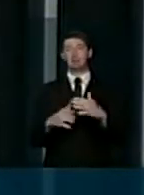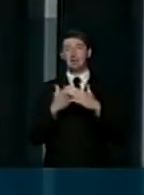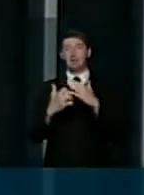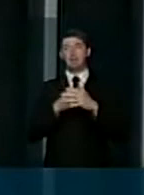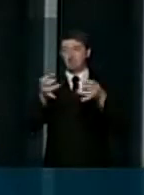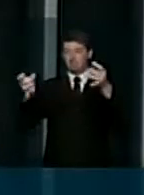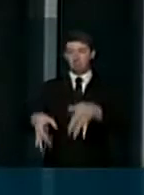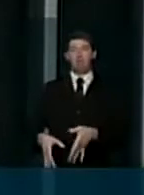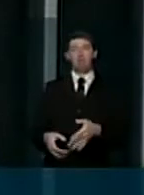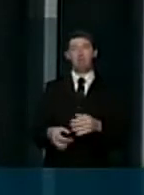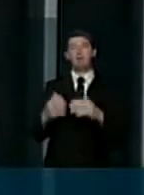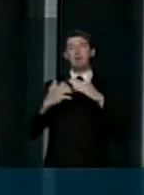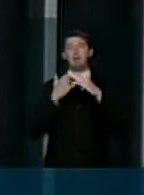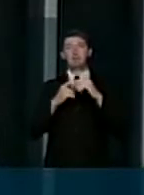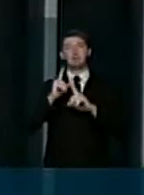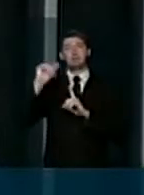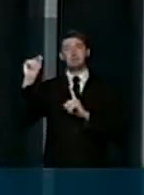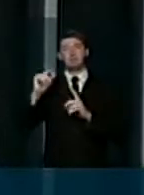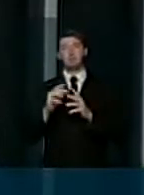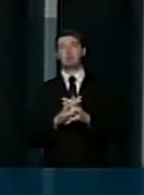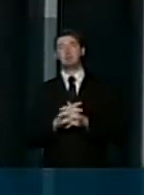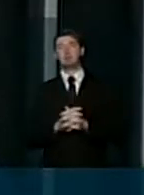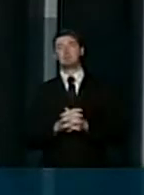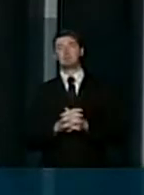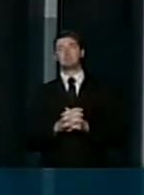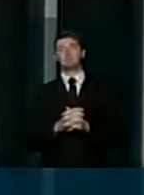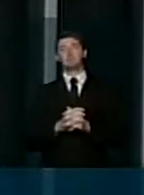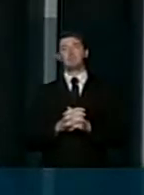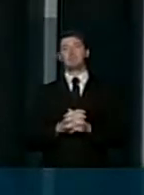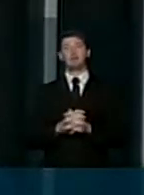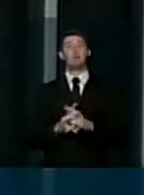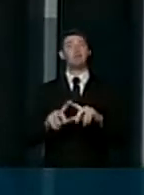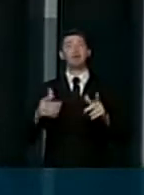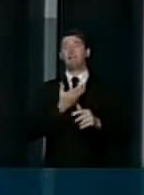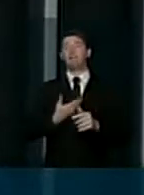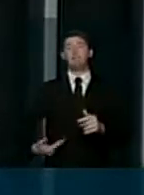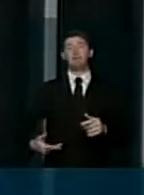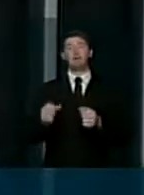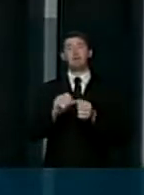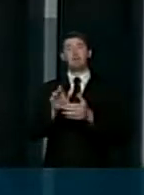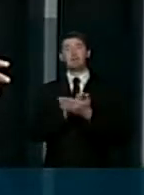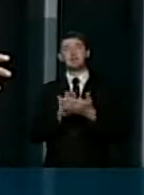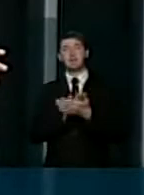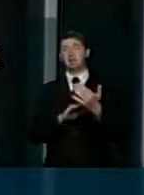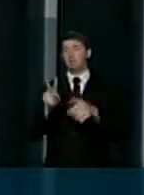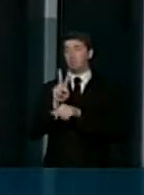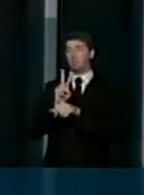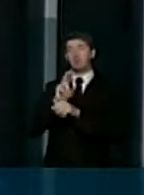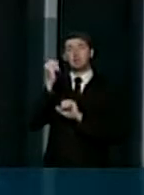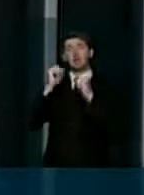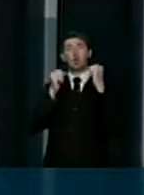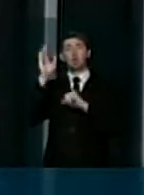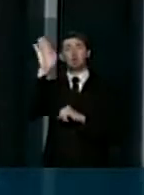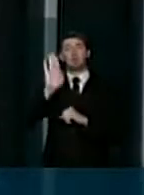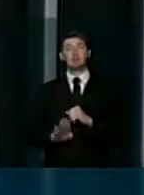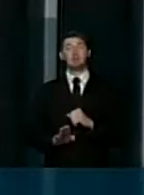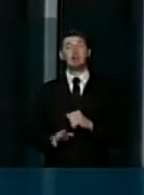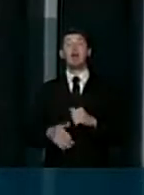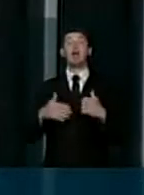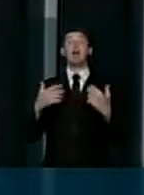sendo perdidos do país e nenhuma reação do governo para proteger a indústria nacional.